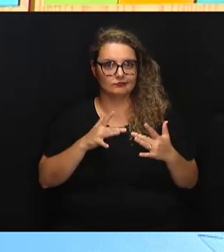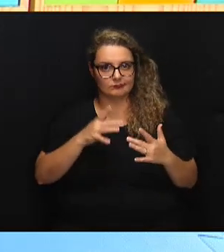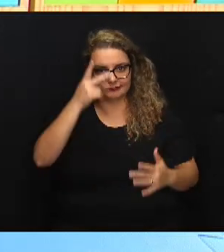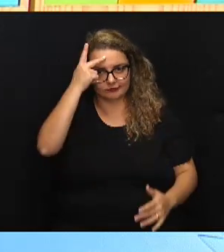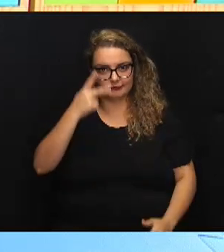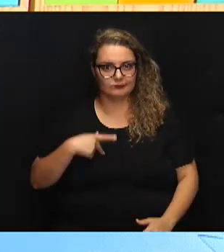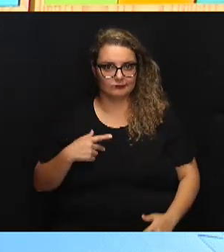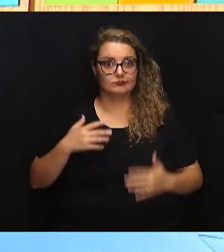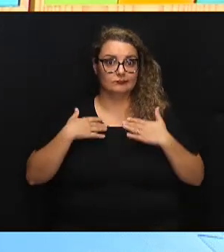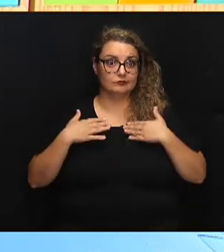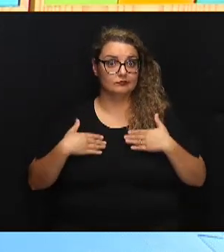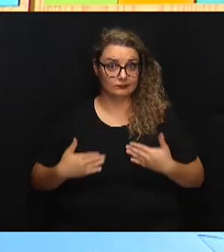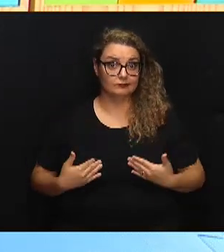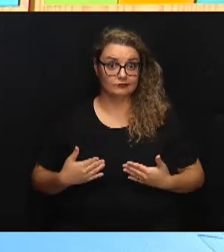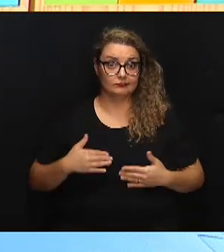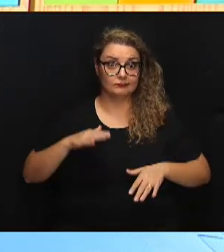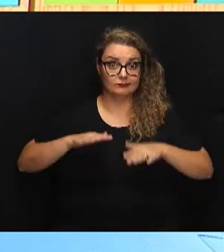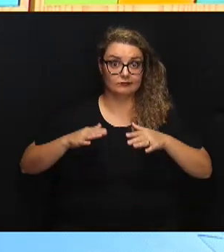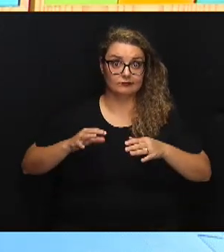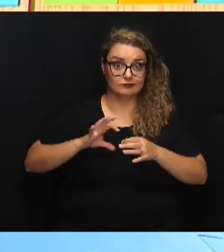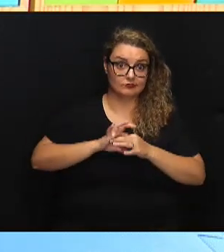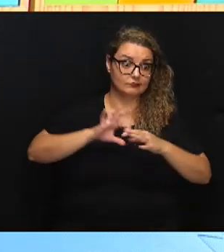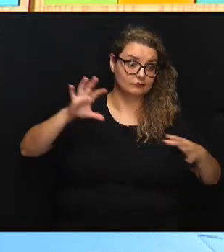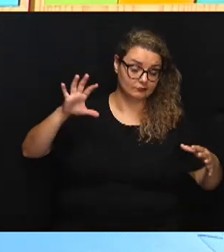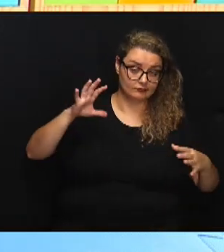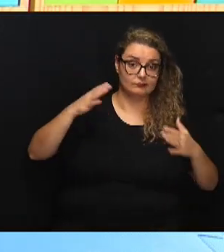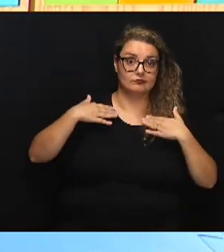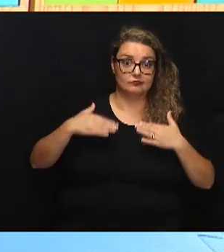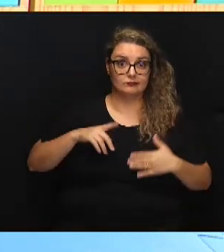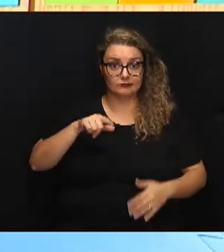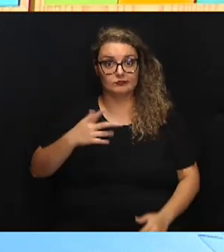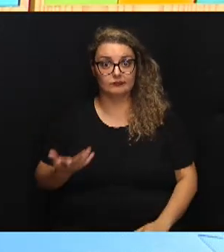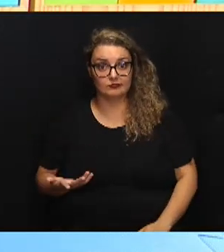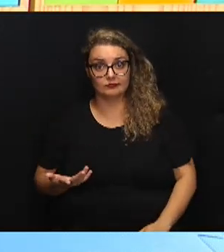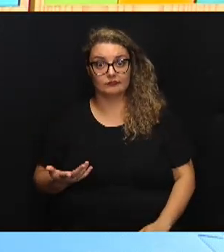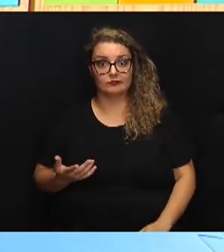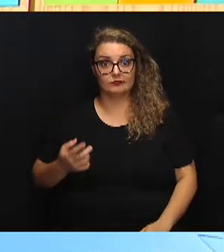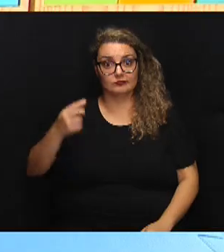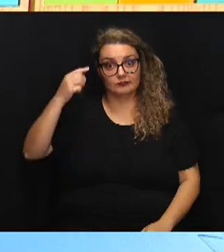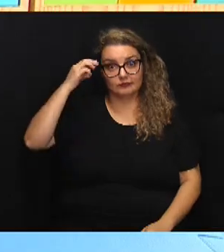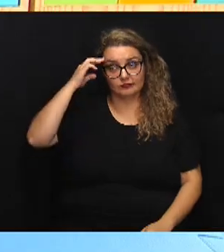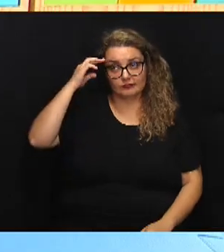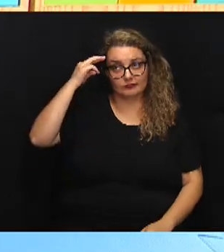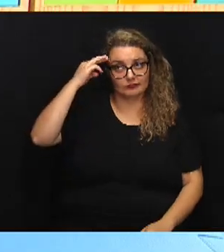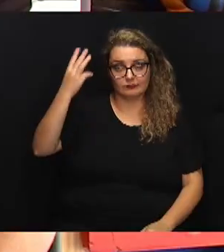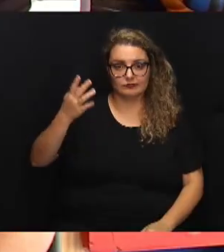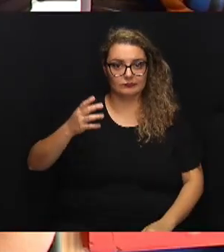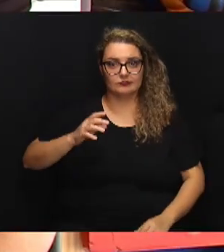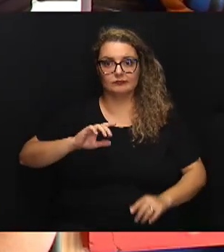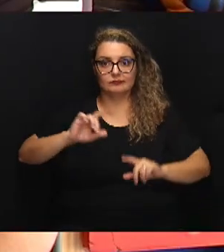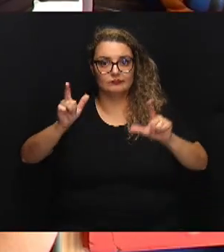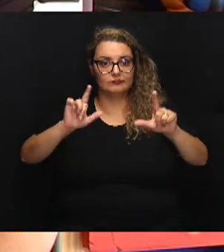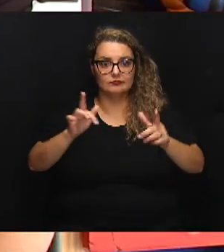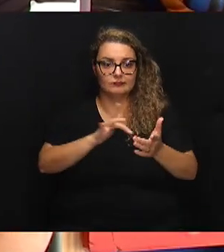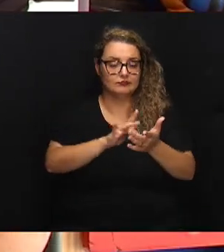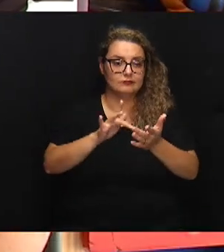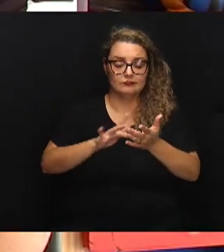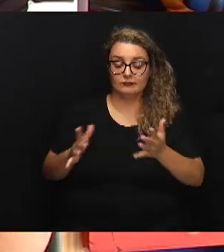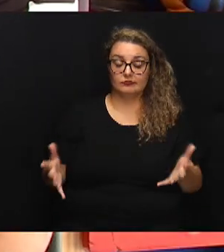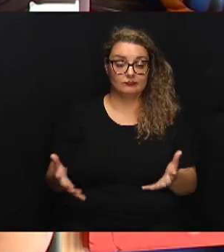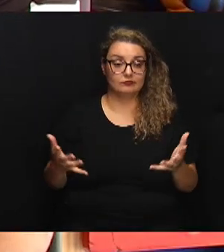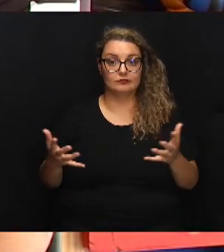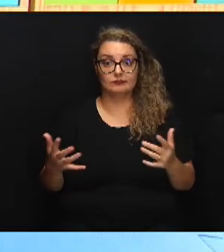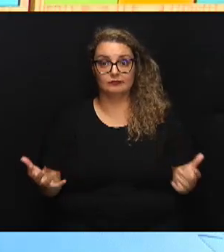corpo, né? Que às vezes a gente está dissociado do corpo, não é bem comum isso, com as telas, esse monte de